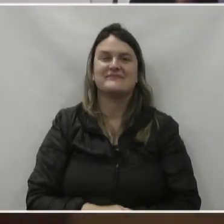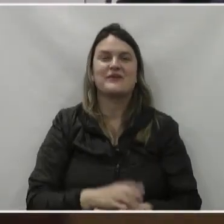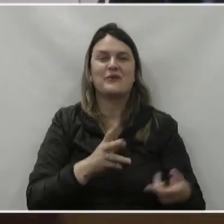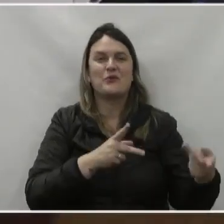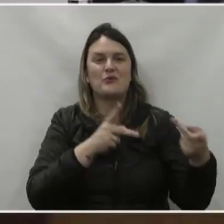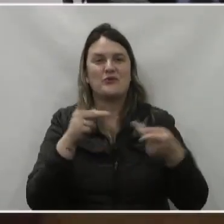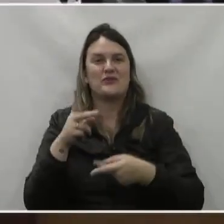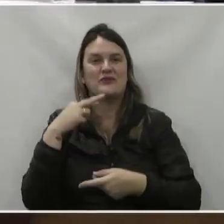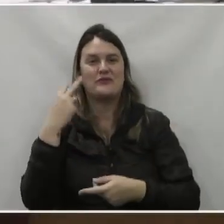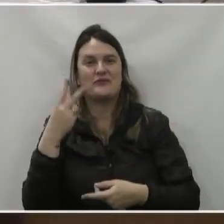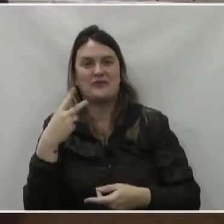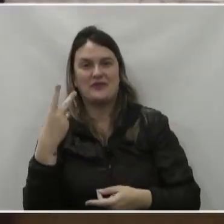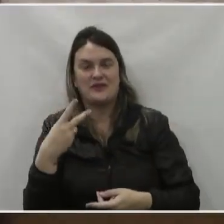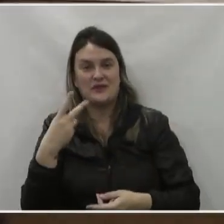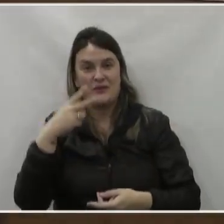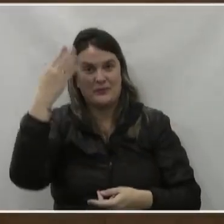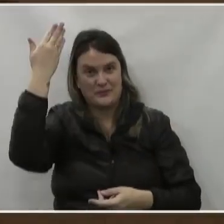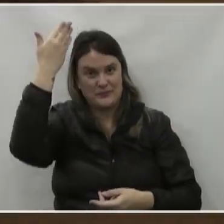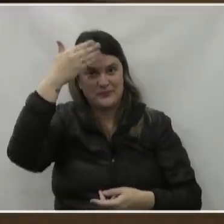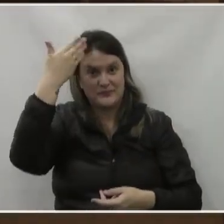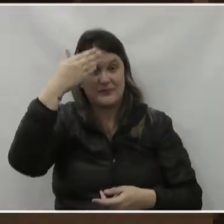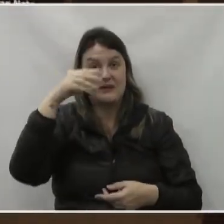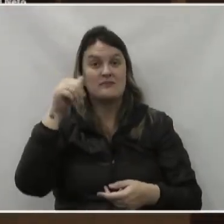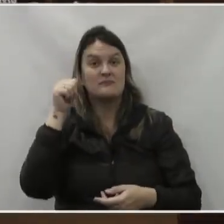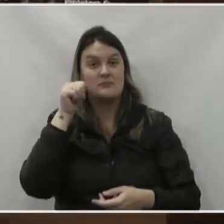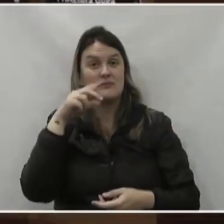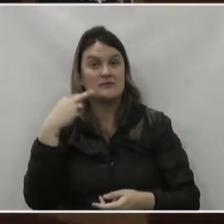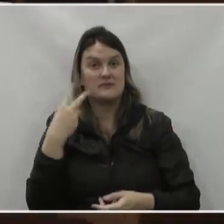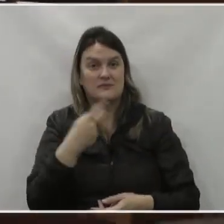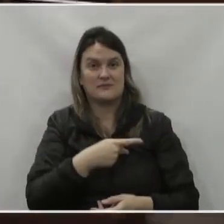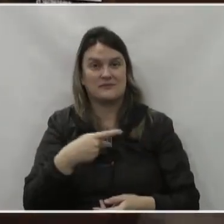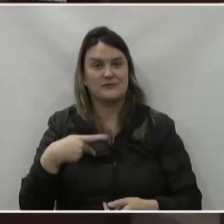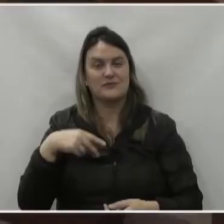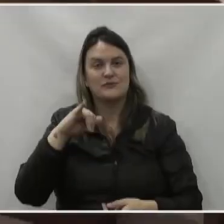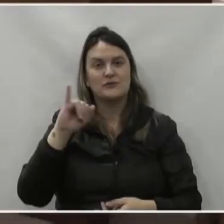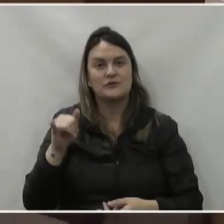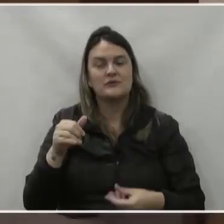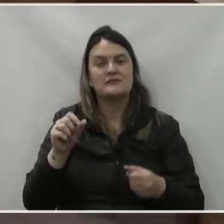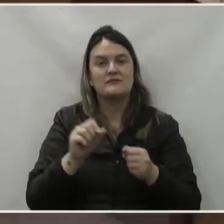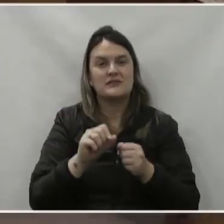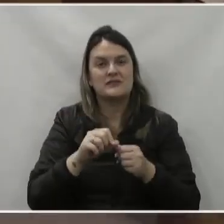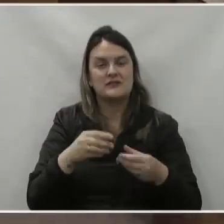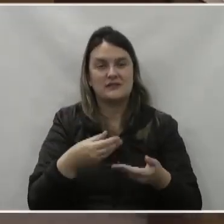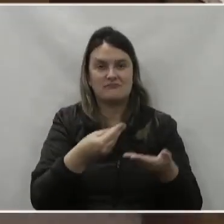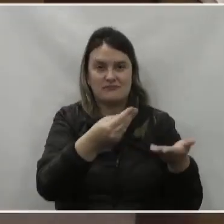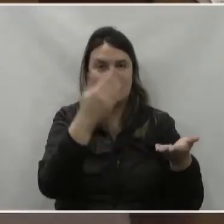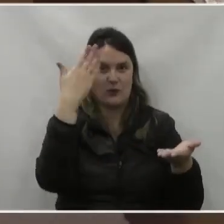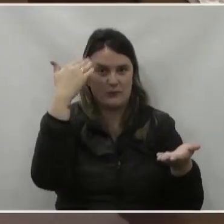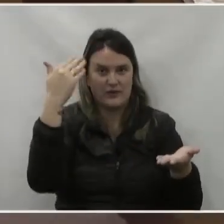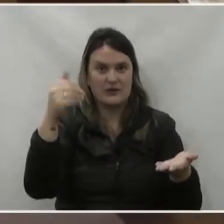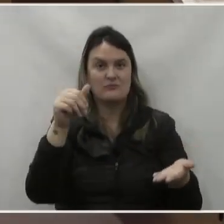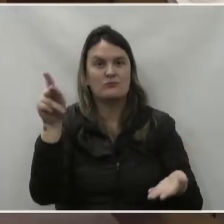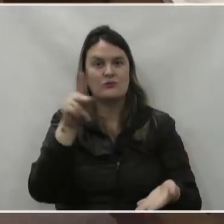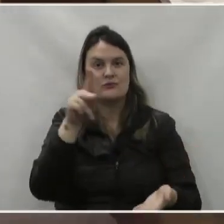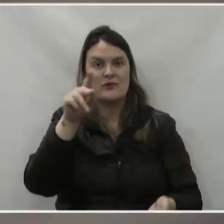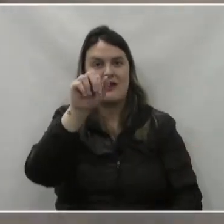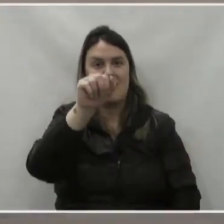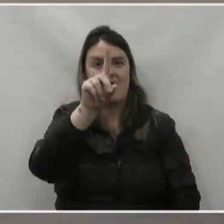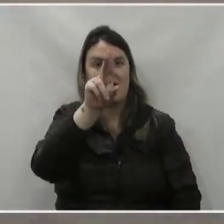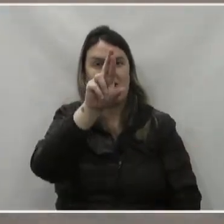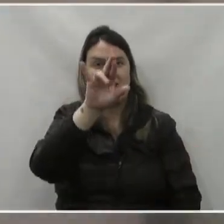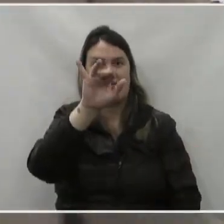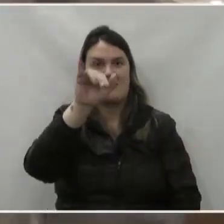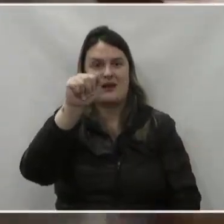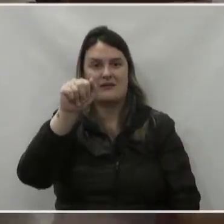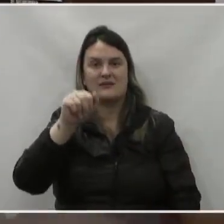Convido os vereadores Valdir Cortellini e pastora Josi para fazerem a entrega da homenagem à professora Adra Missal